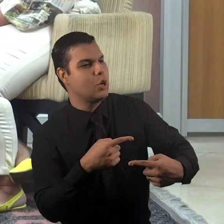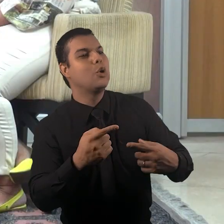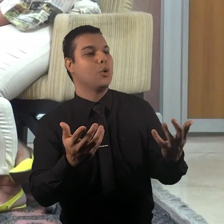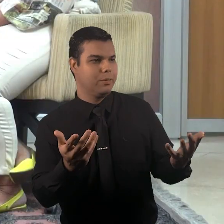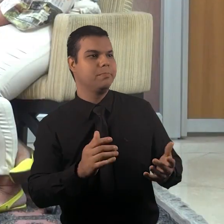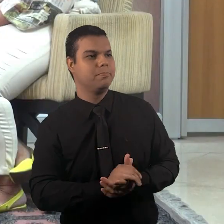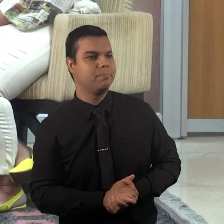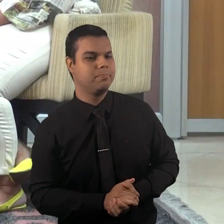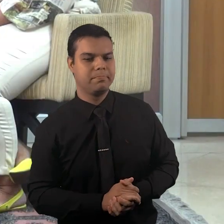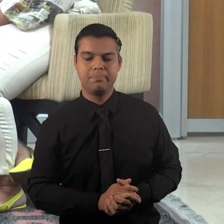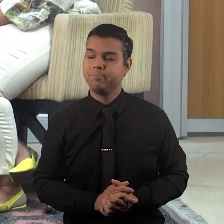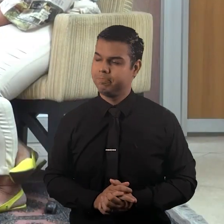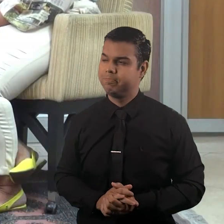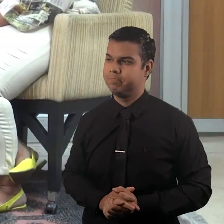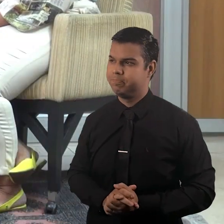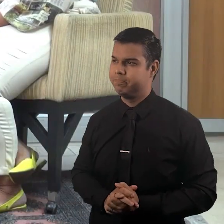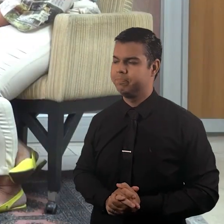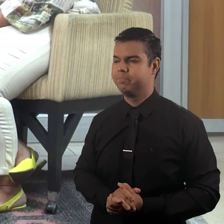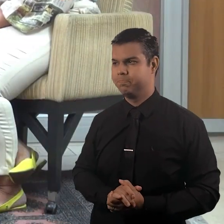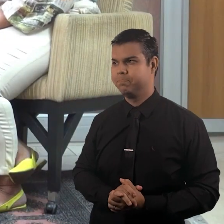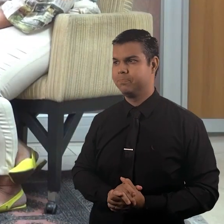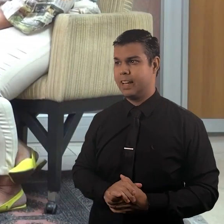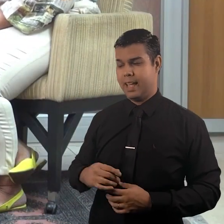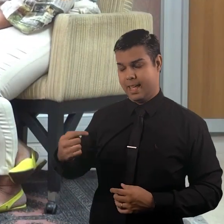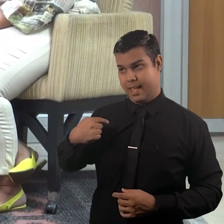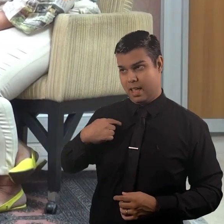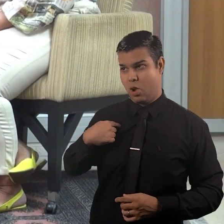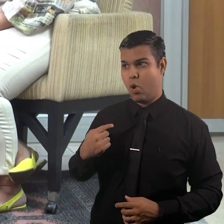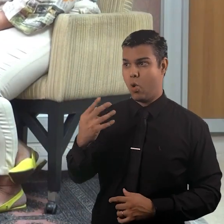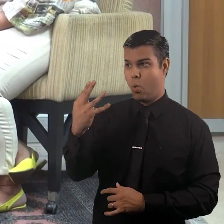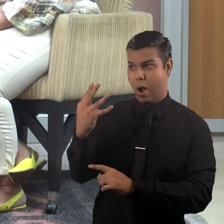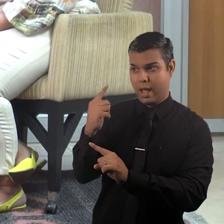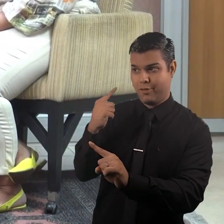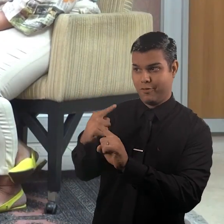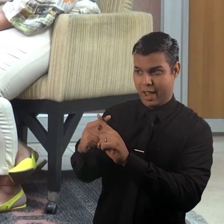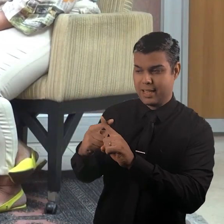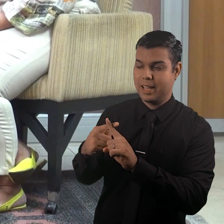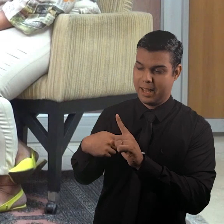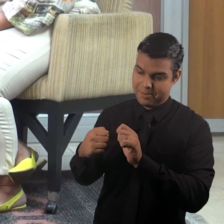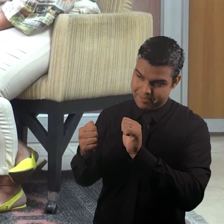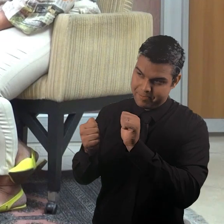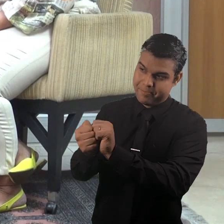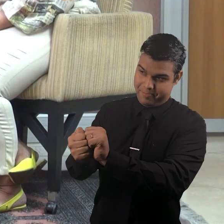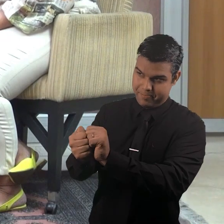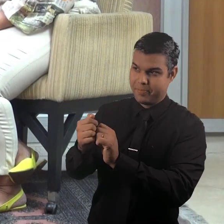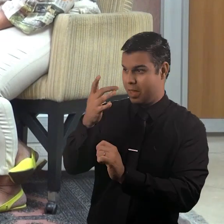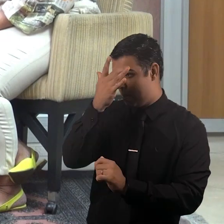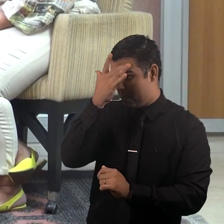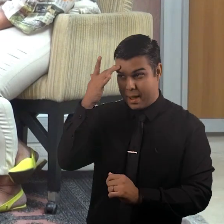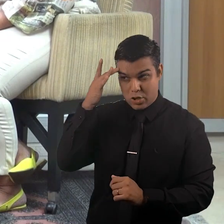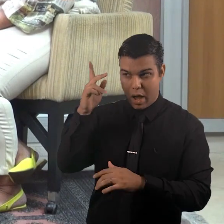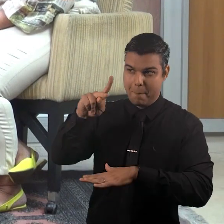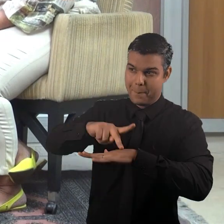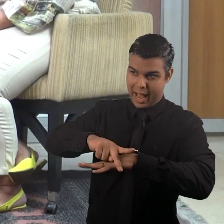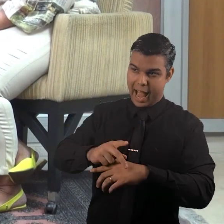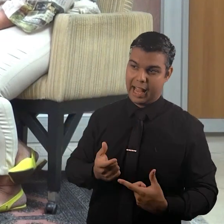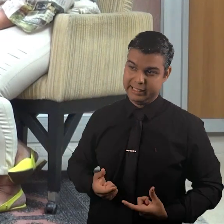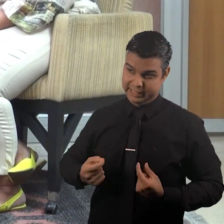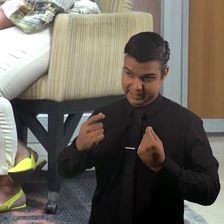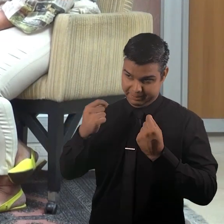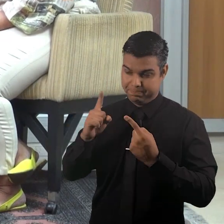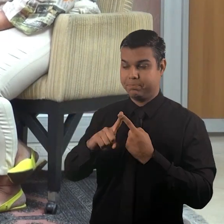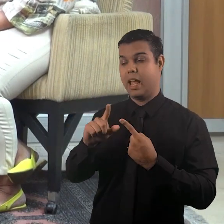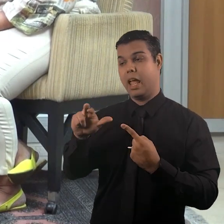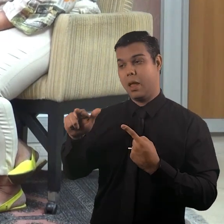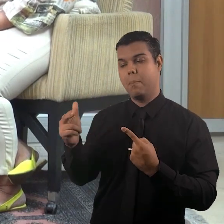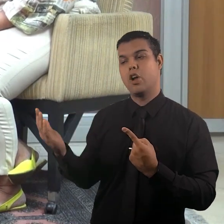ciclo, se é que pode. Olha, eu sou 4 vezes acompanhante de paciente com câncer. Então, além da